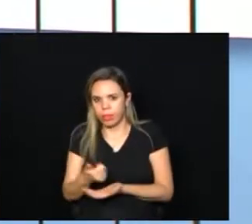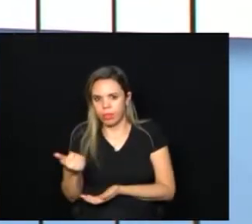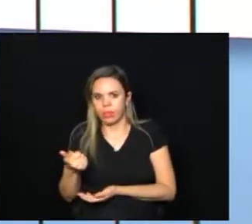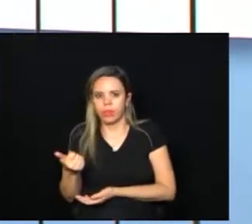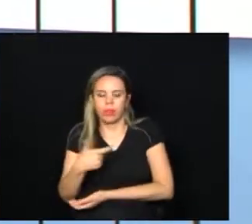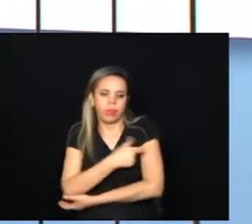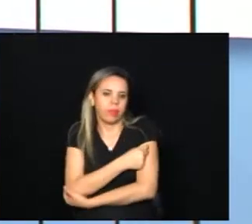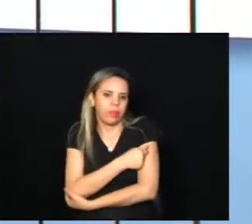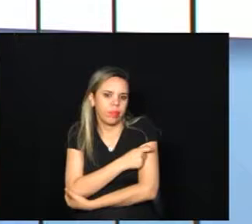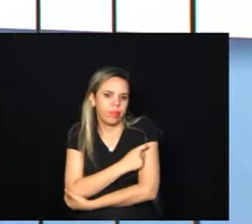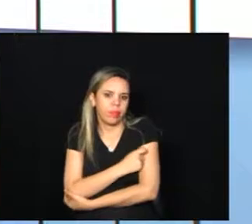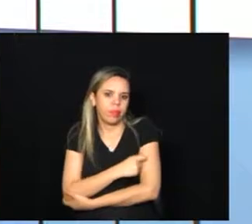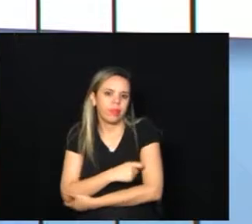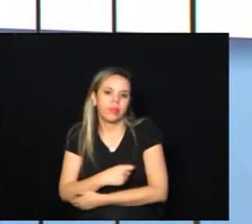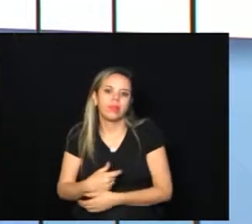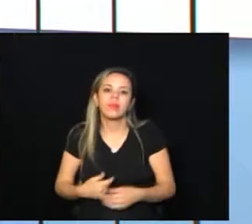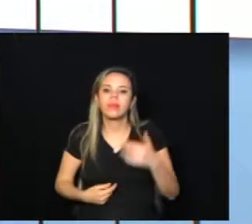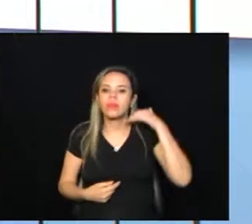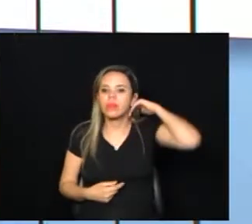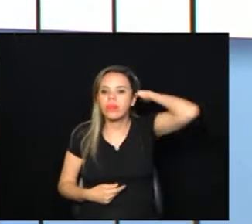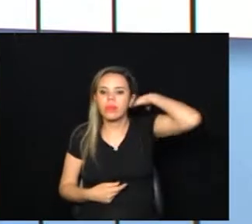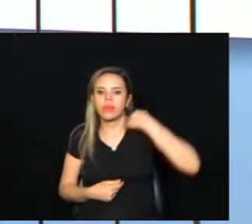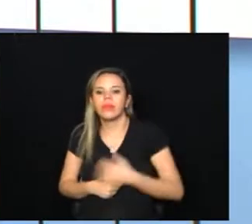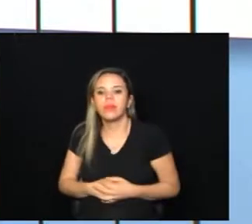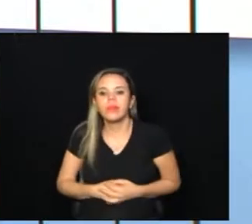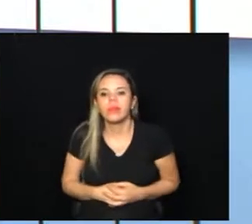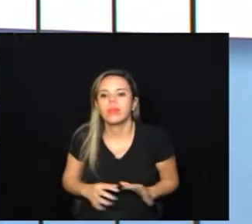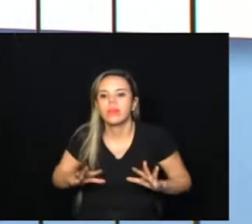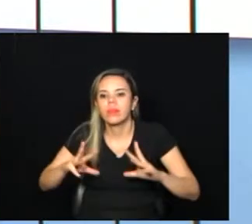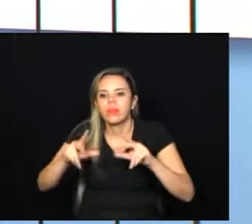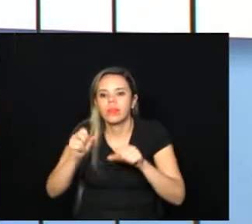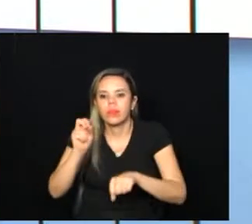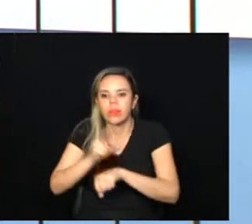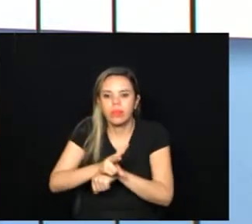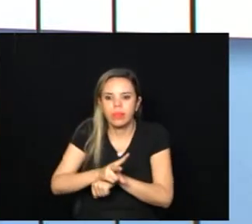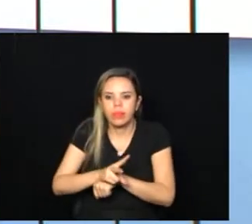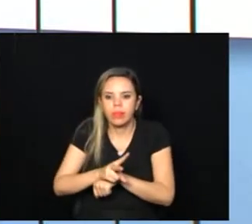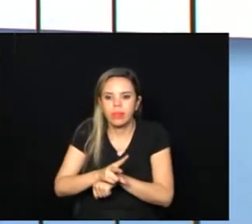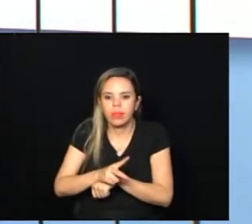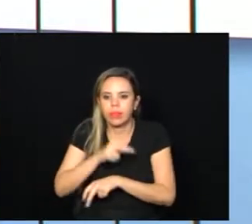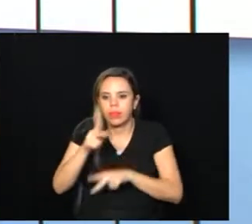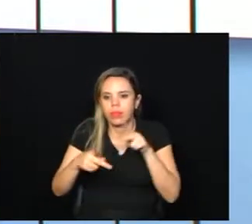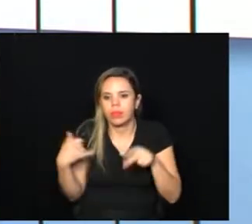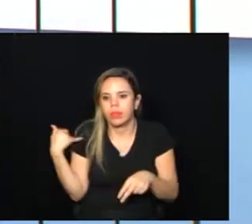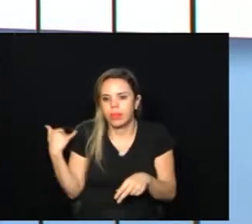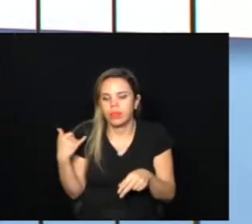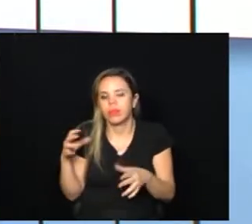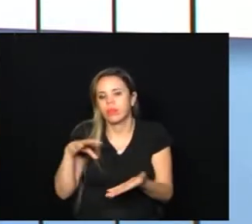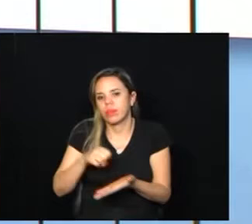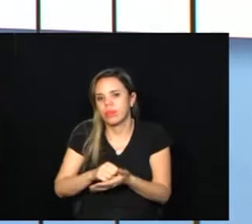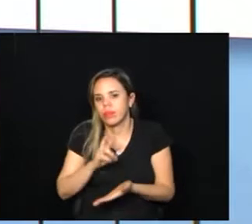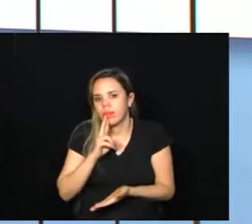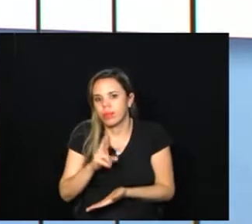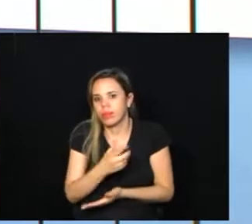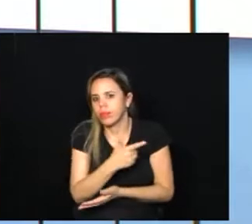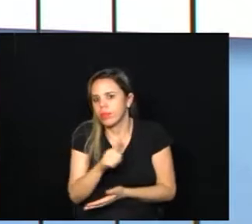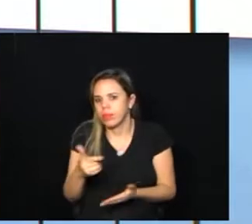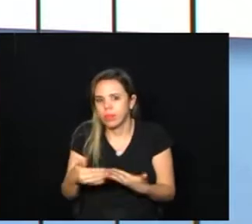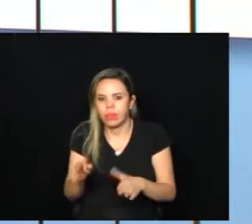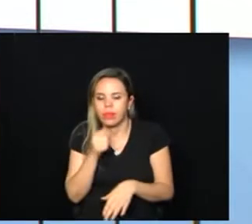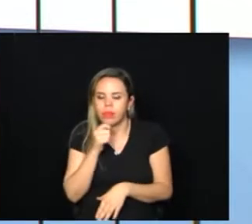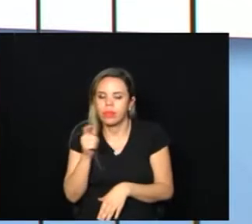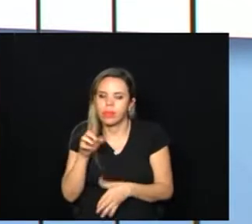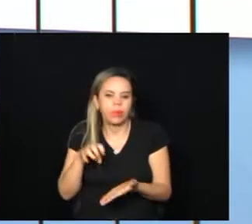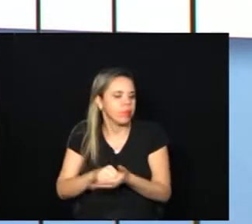a primeira dose do imunizante. Então, todas as vagas para este público estão preenchidas, não abriram